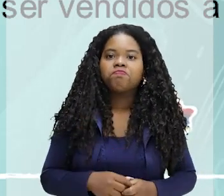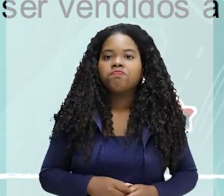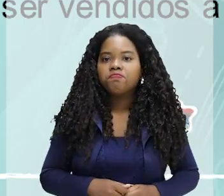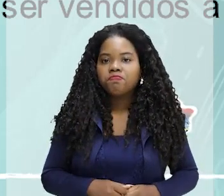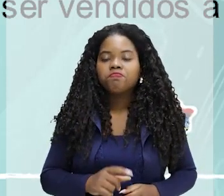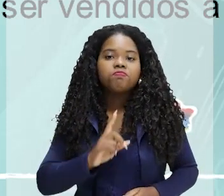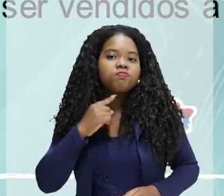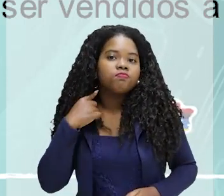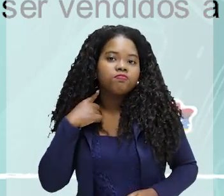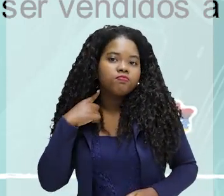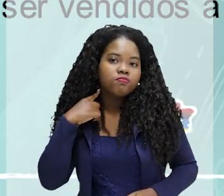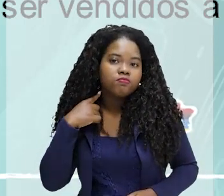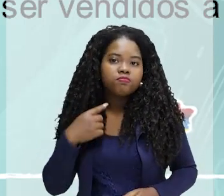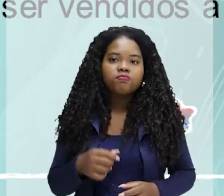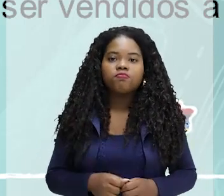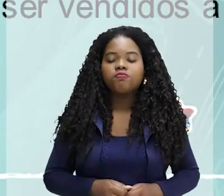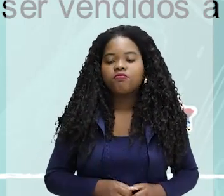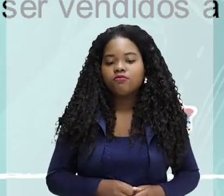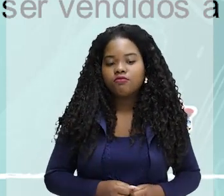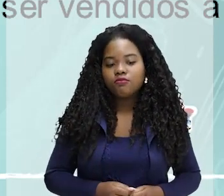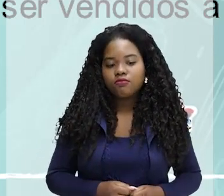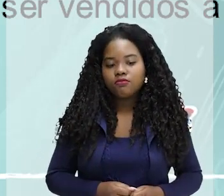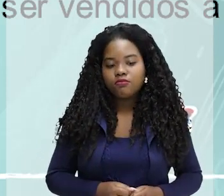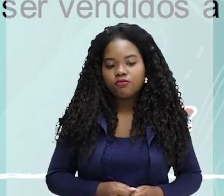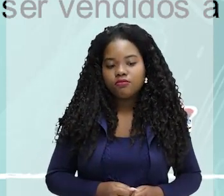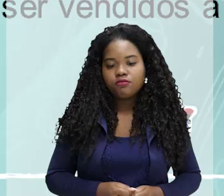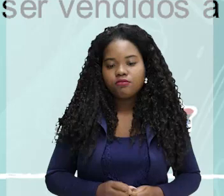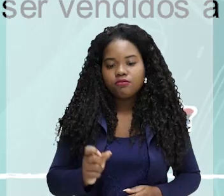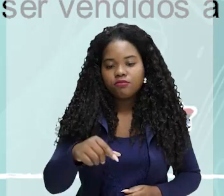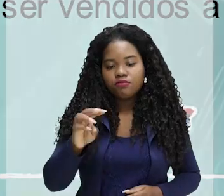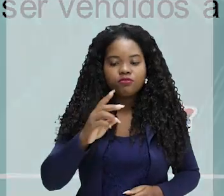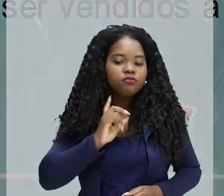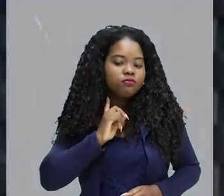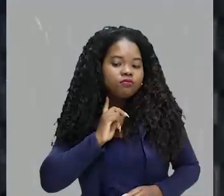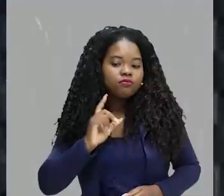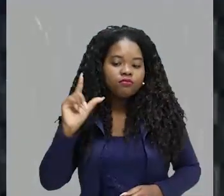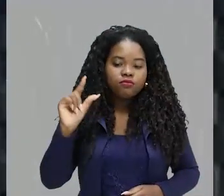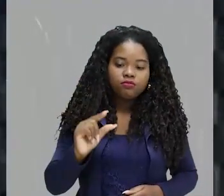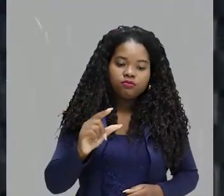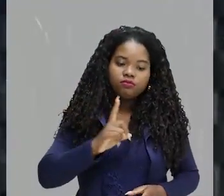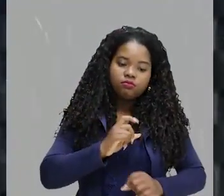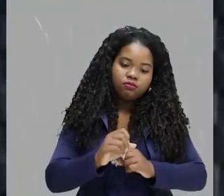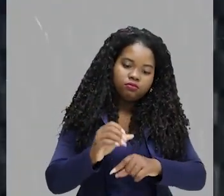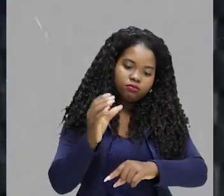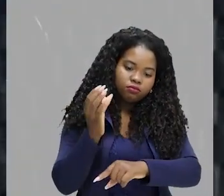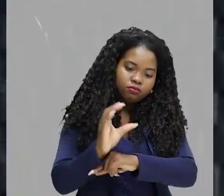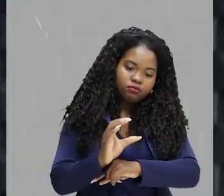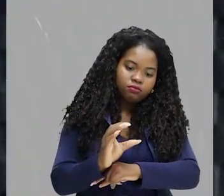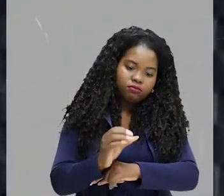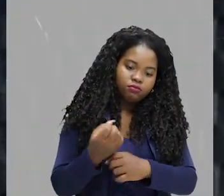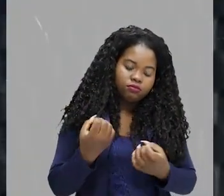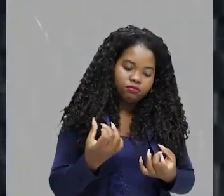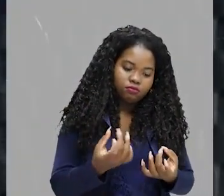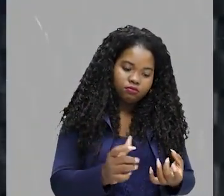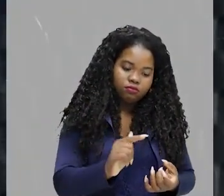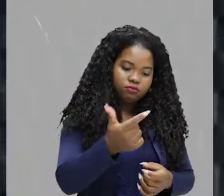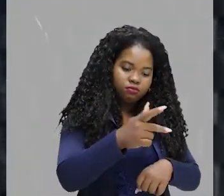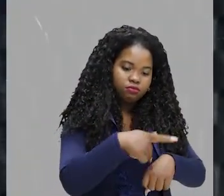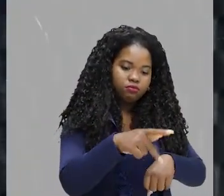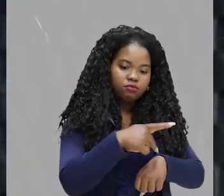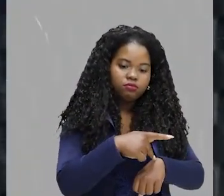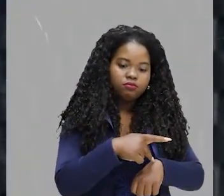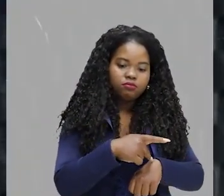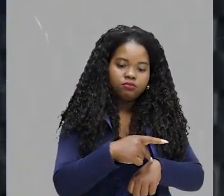emitir mais gases poluentes. Quem polui pouco acumula crédito de carbono que podem ser vendidos aos países que poluem